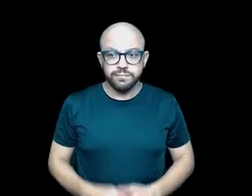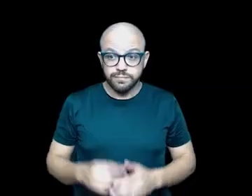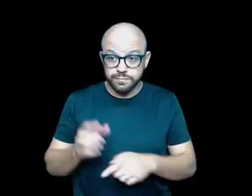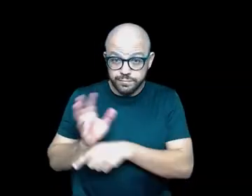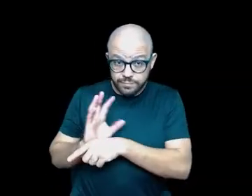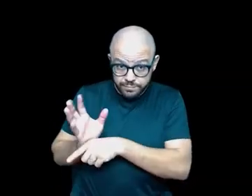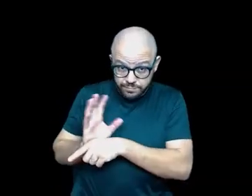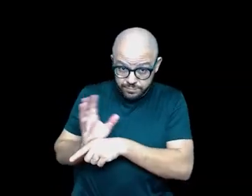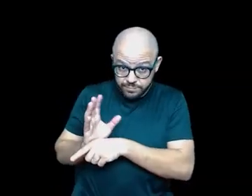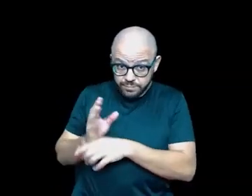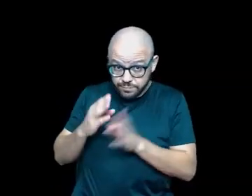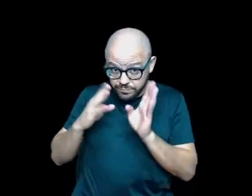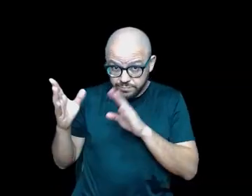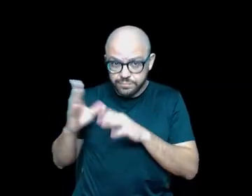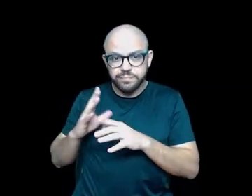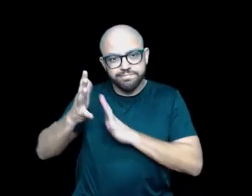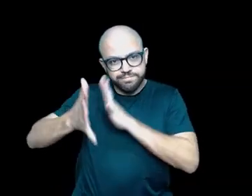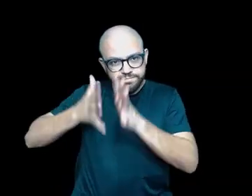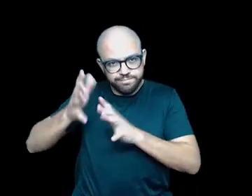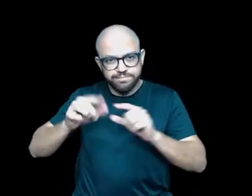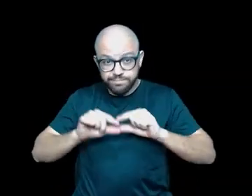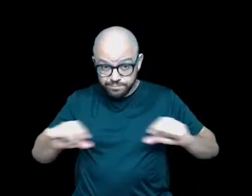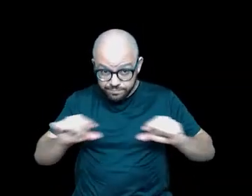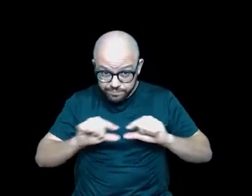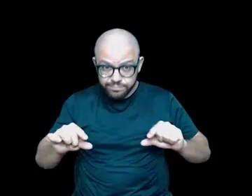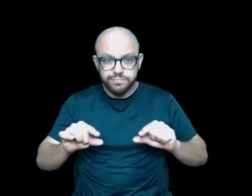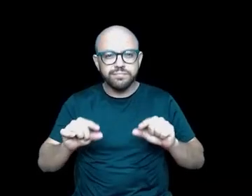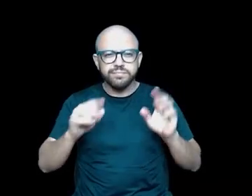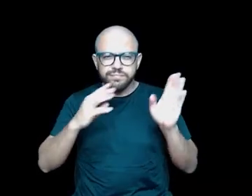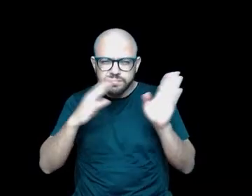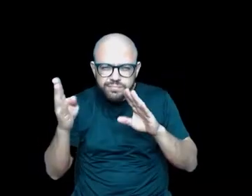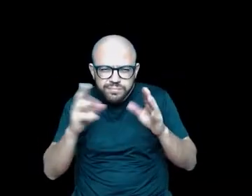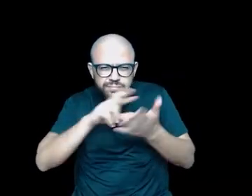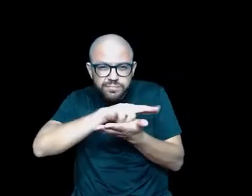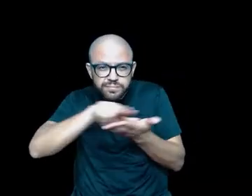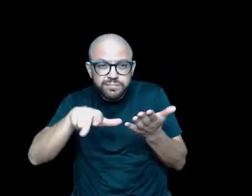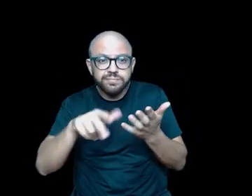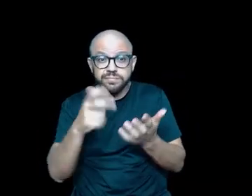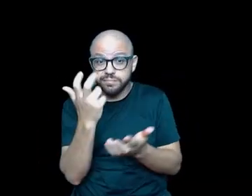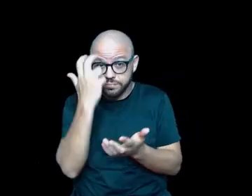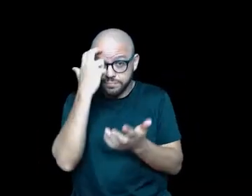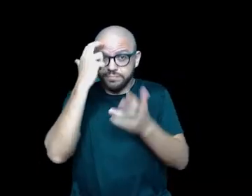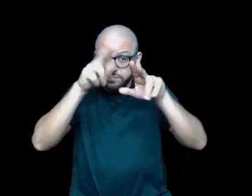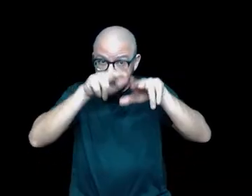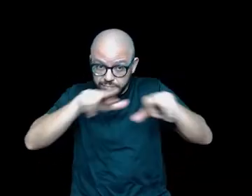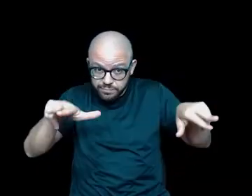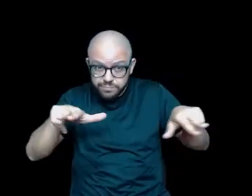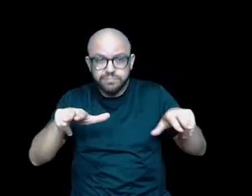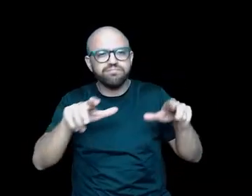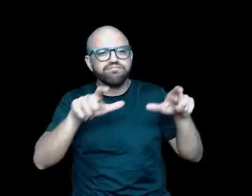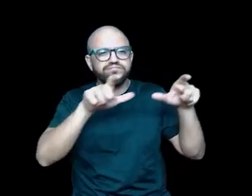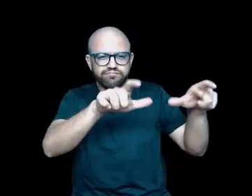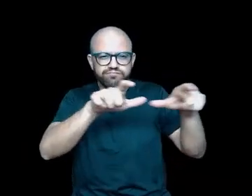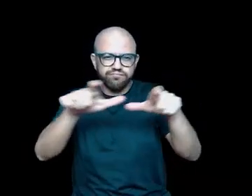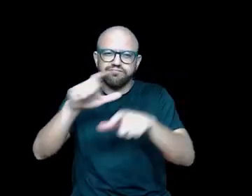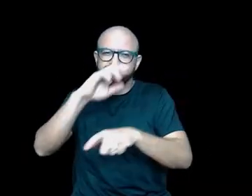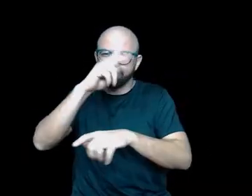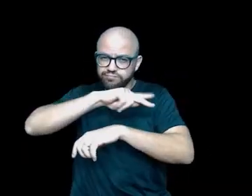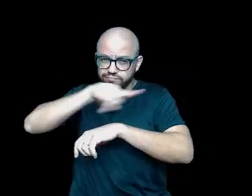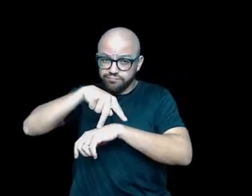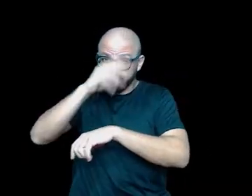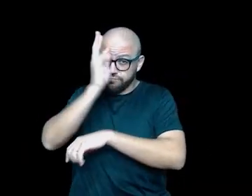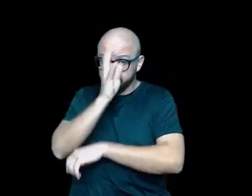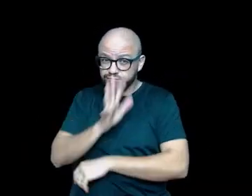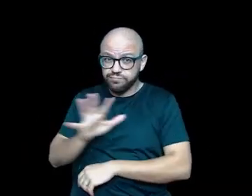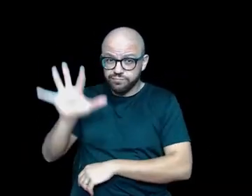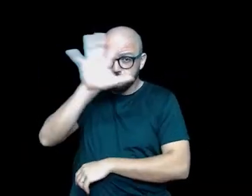O vídeo a seguir possui recursos de legenda e libras. Apresenta cenas dinâmicas que registram diversas manifestações culturais de todas